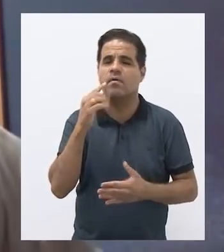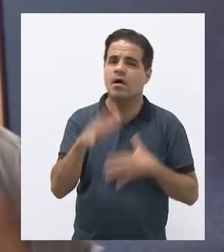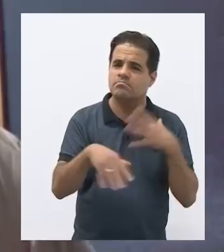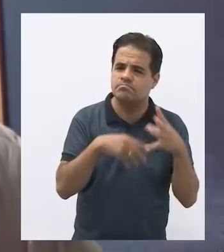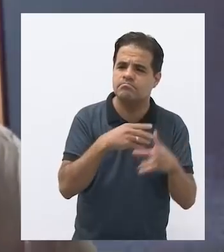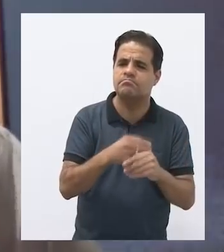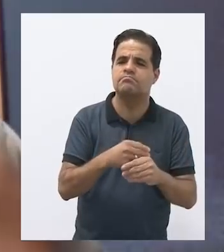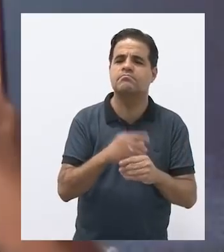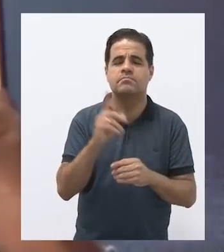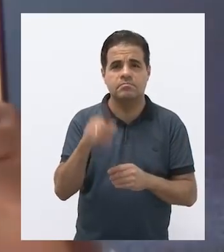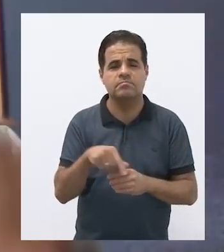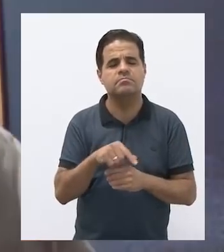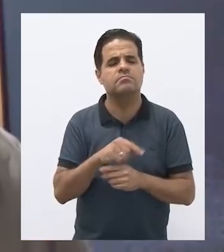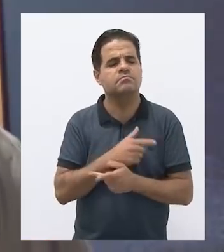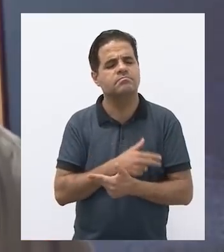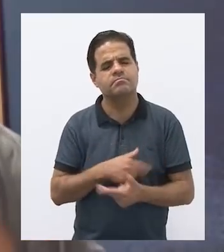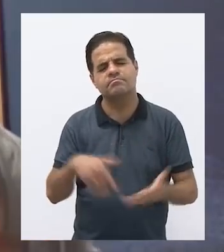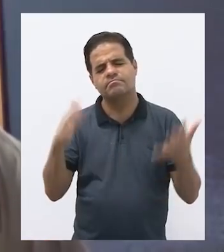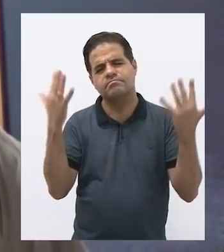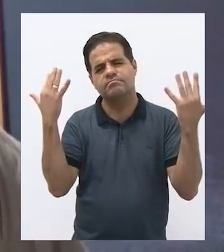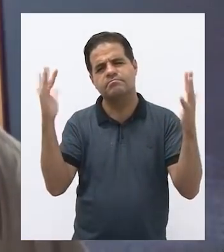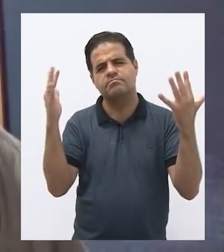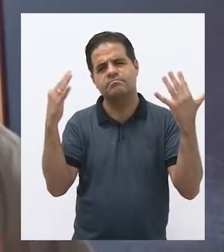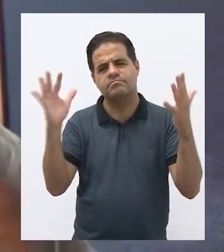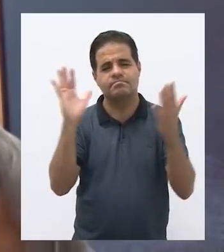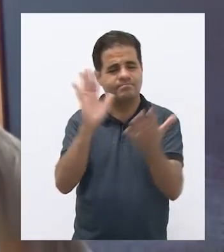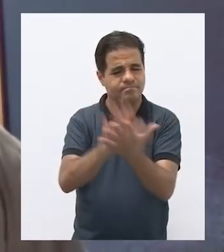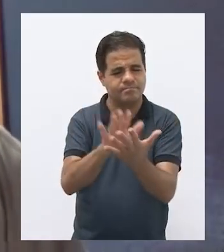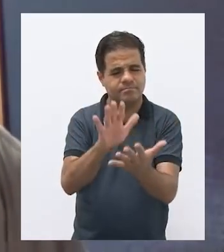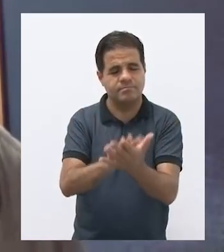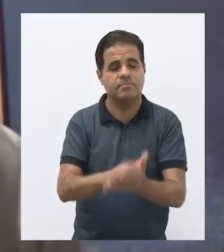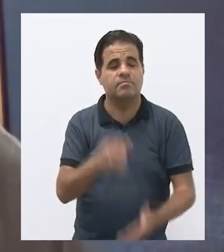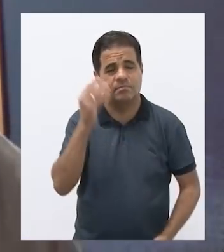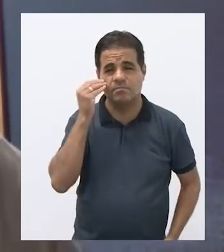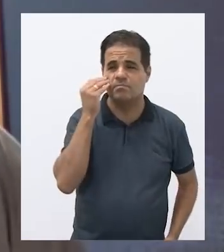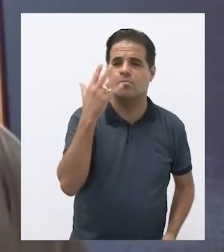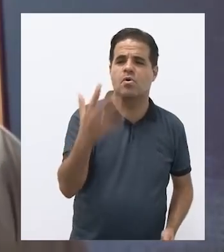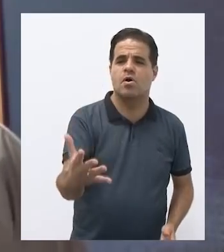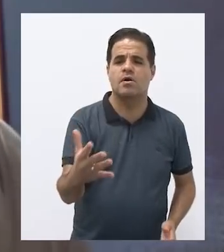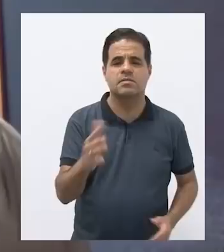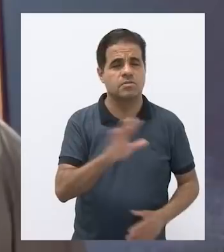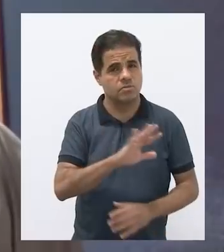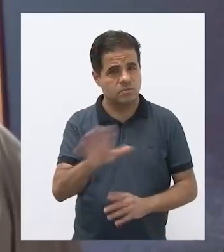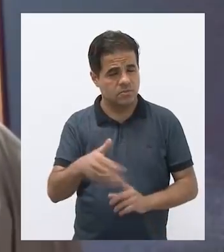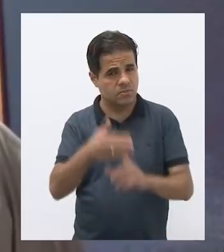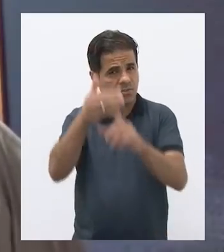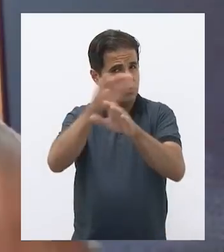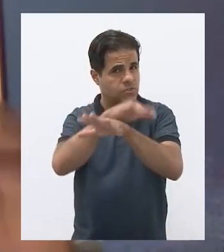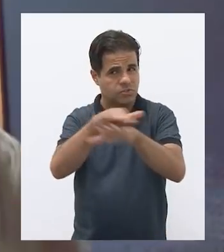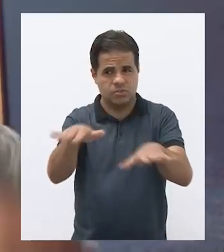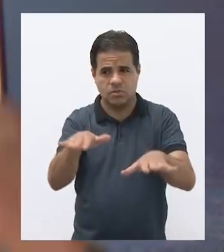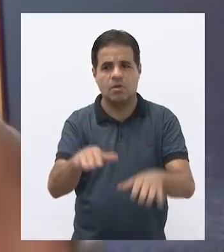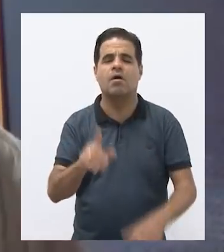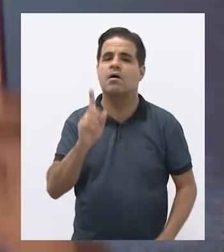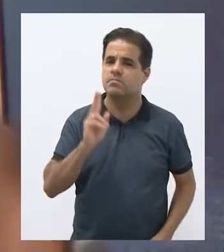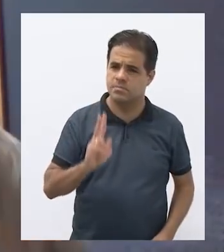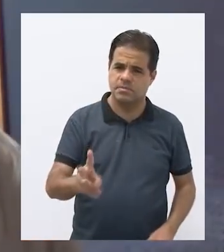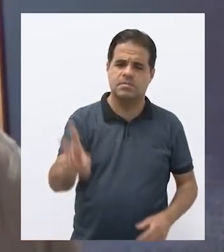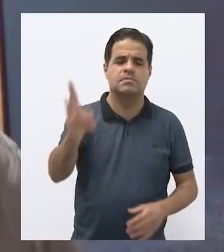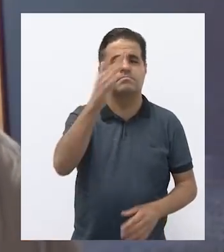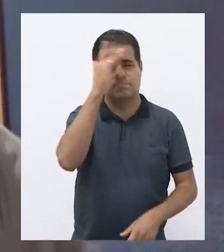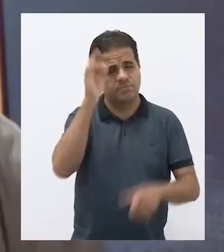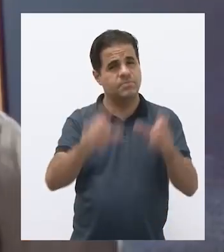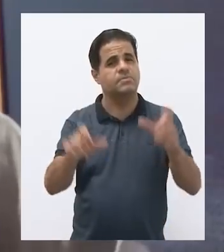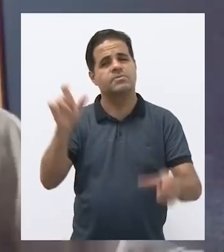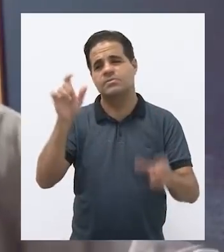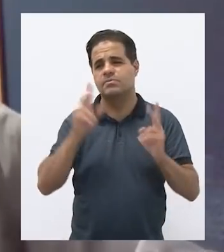maneiras. E isso é louvável, isso é fantástico. Isso só mostra que não é sobre tecnologia nunca, é sempre sobre as